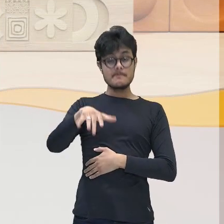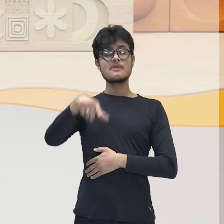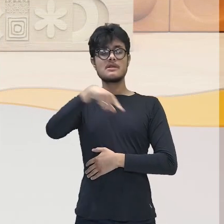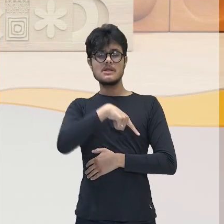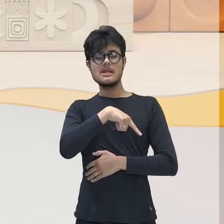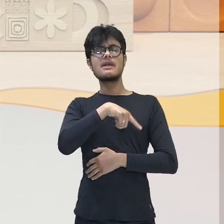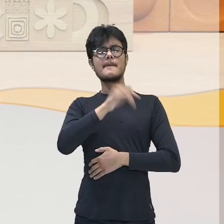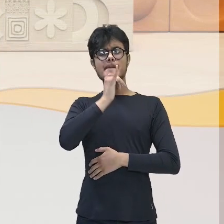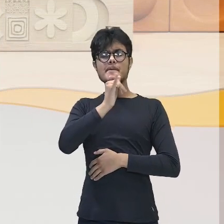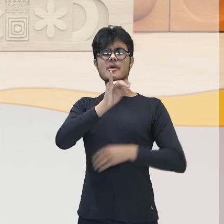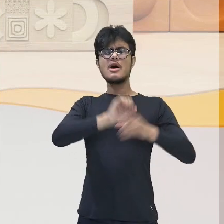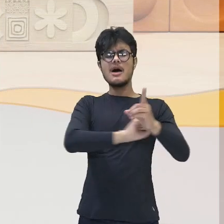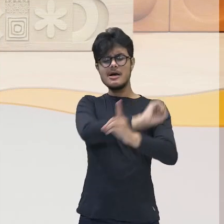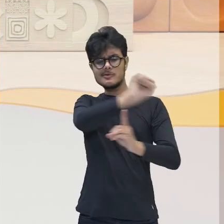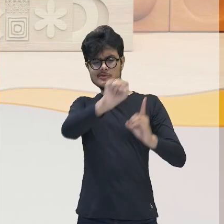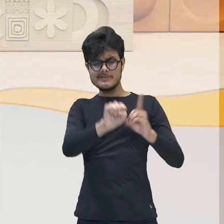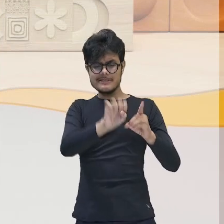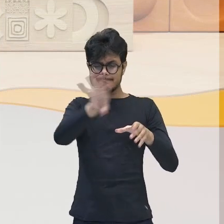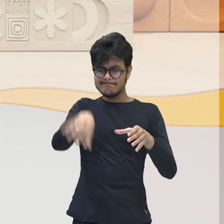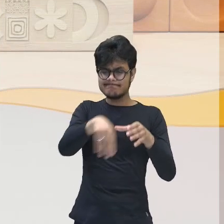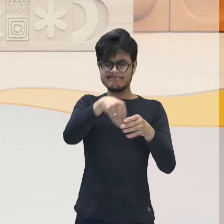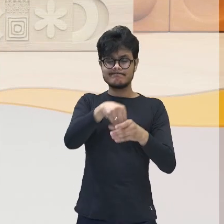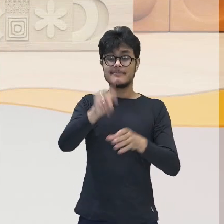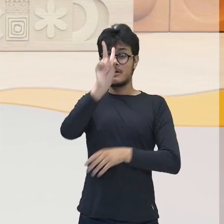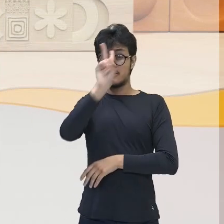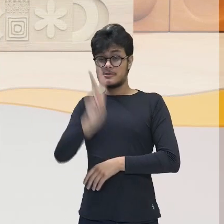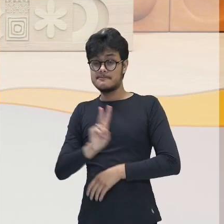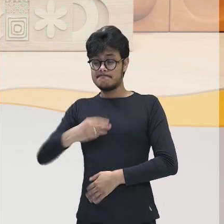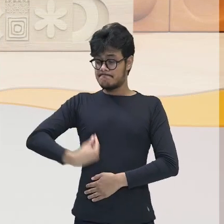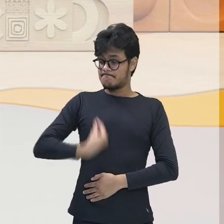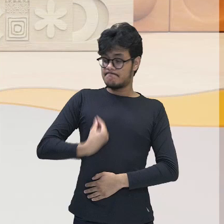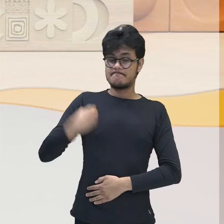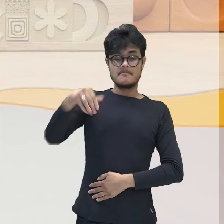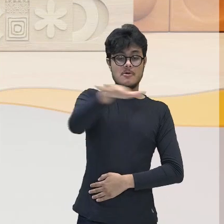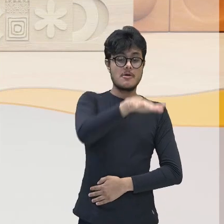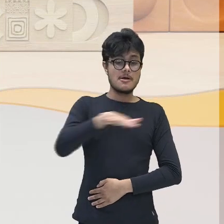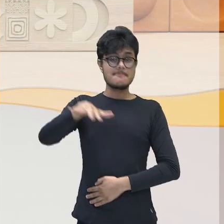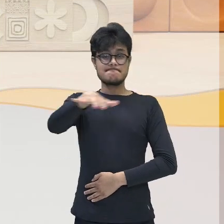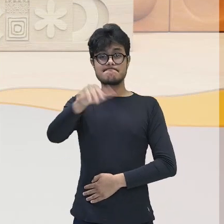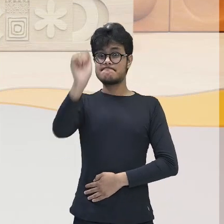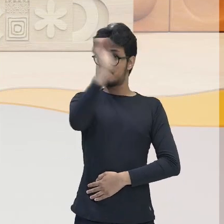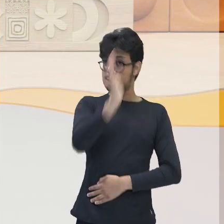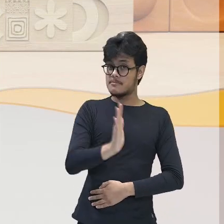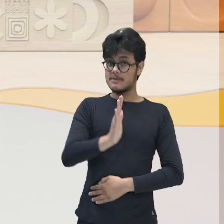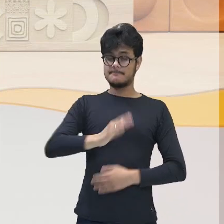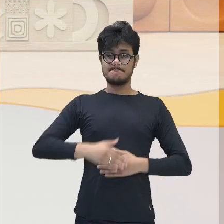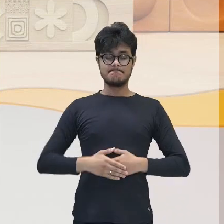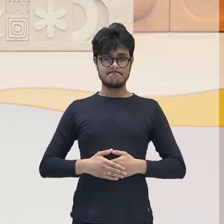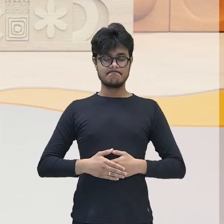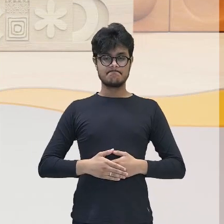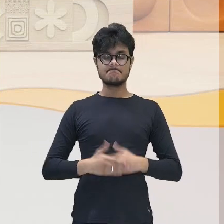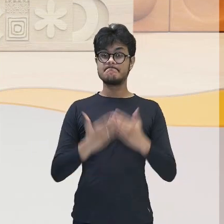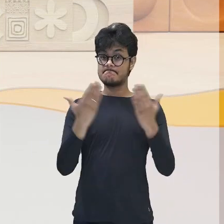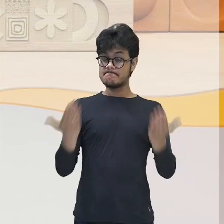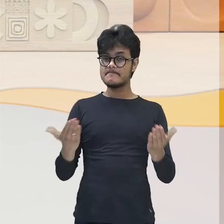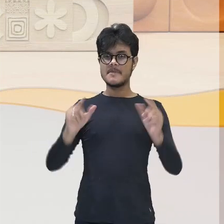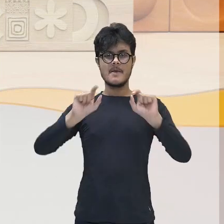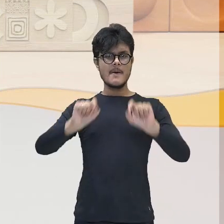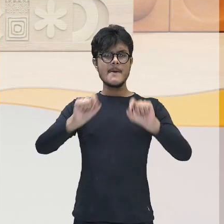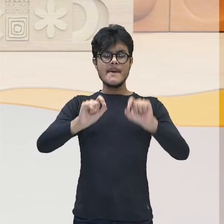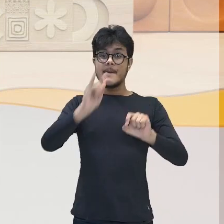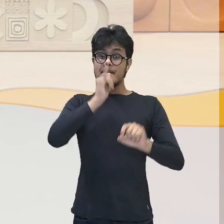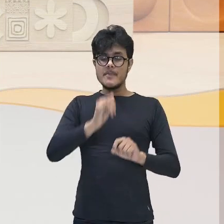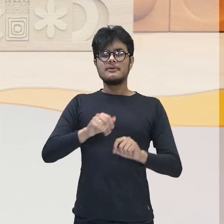aí, construindo a história e a geografia do nosso país. Então, a formação do